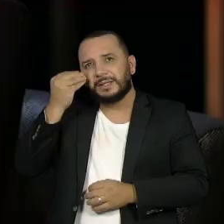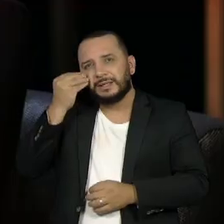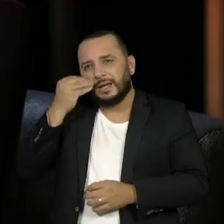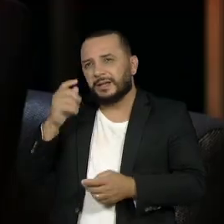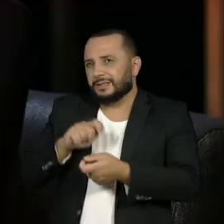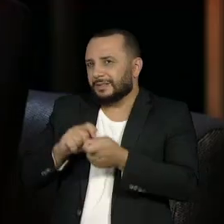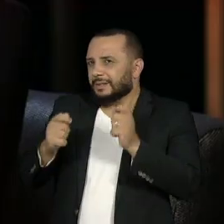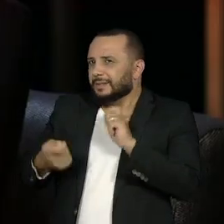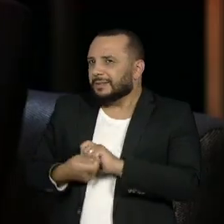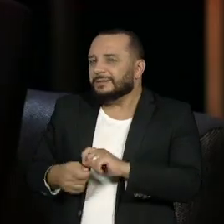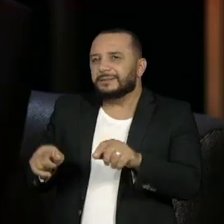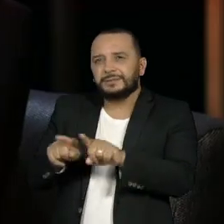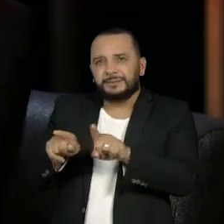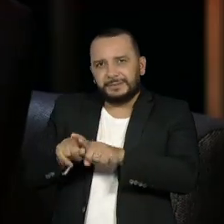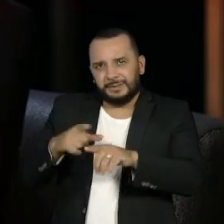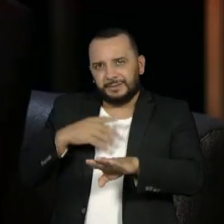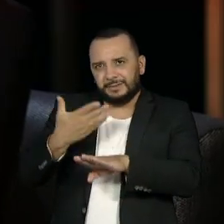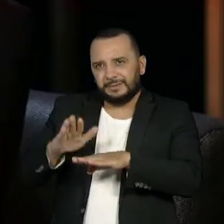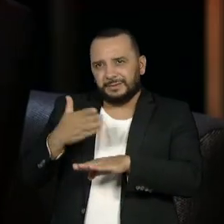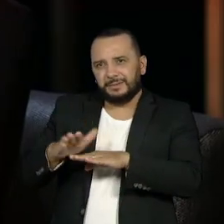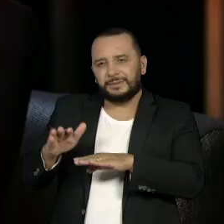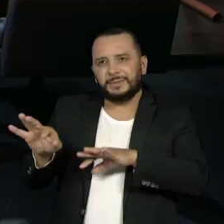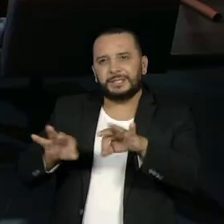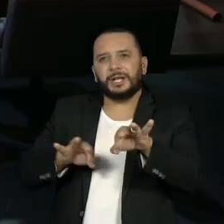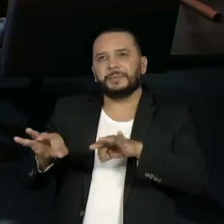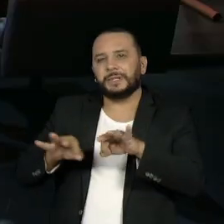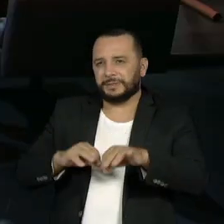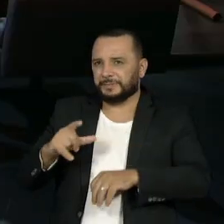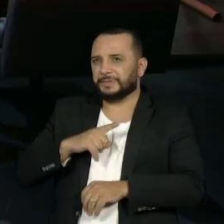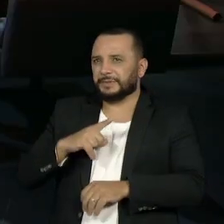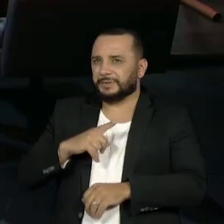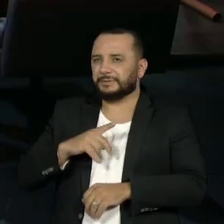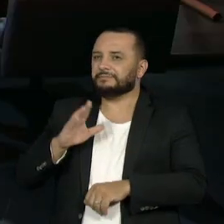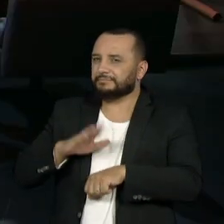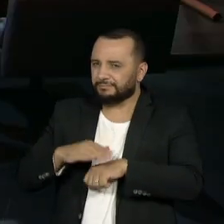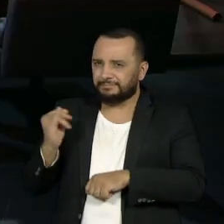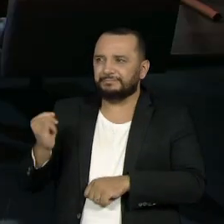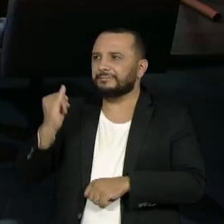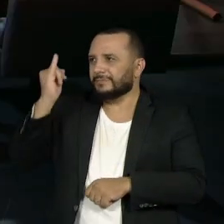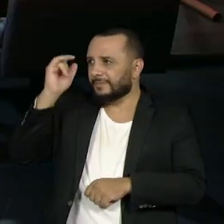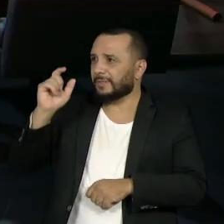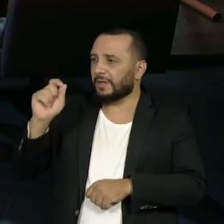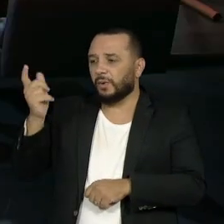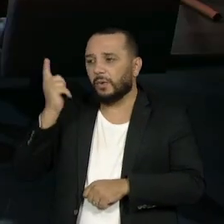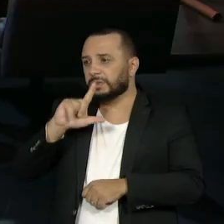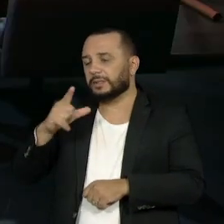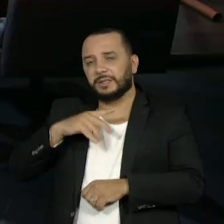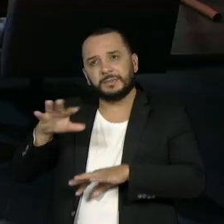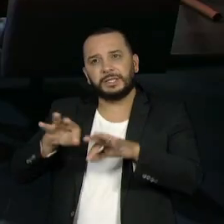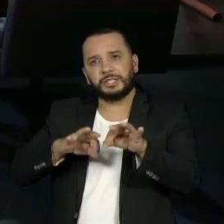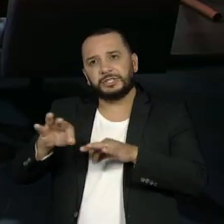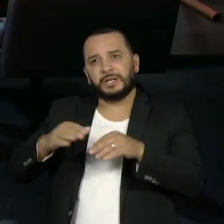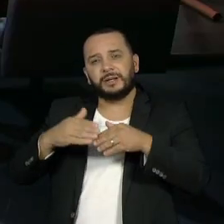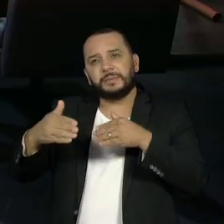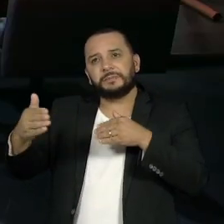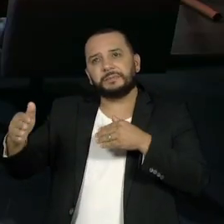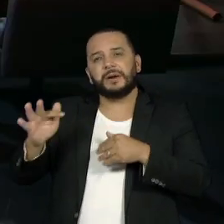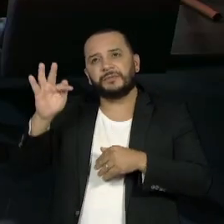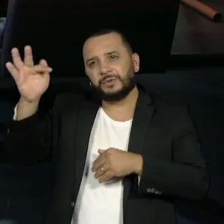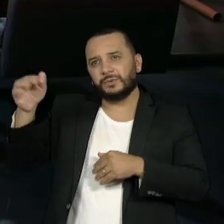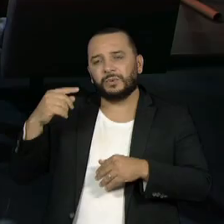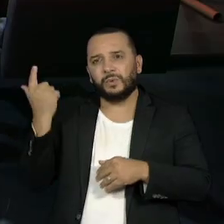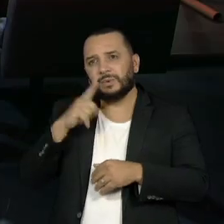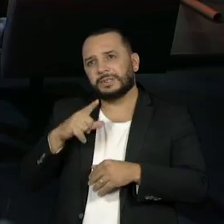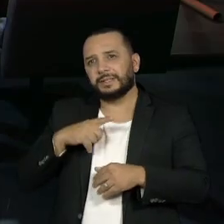se adaptar e praticar o planejamento né ou você é muito importante você conseguir planejar você conseguir